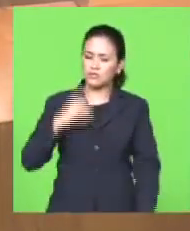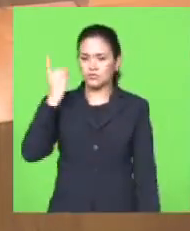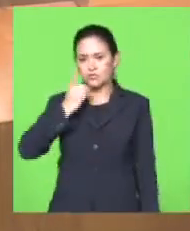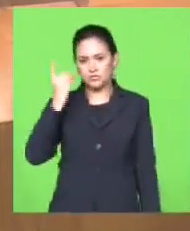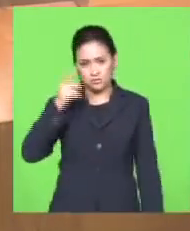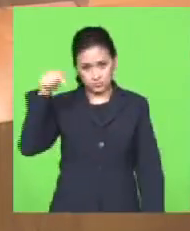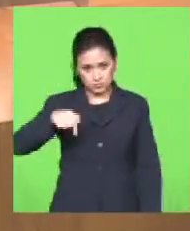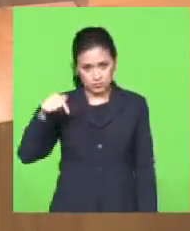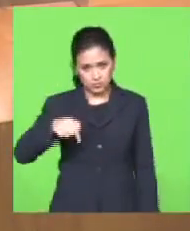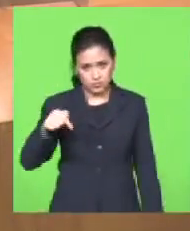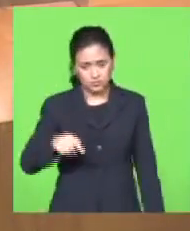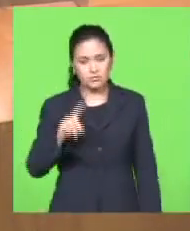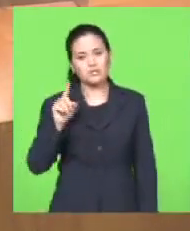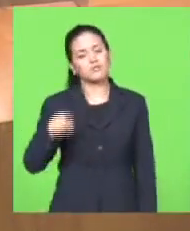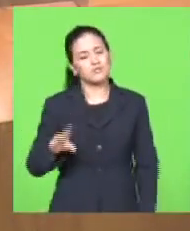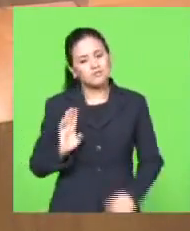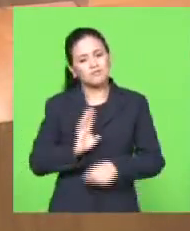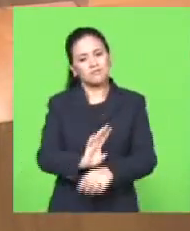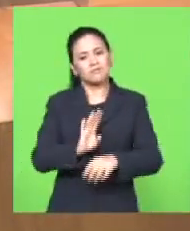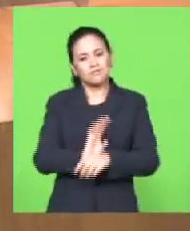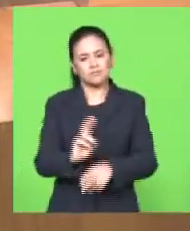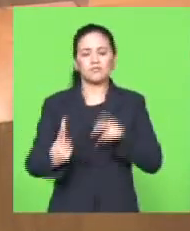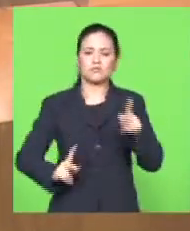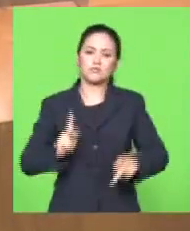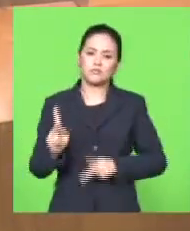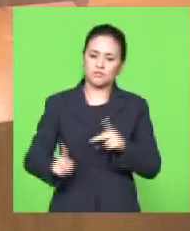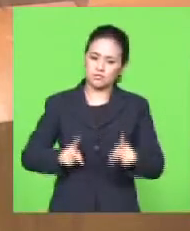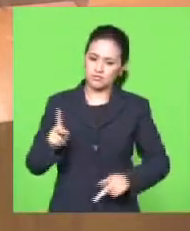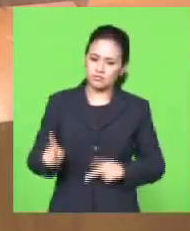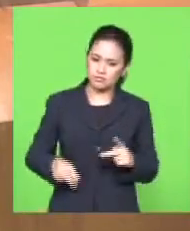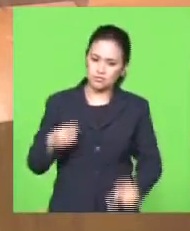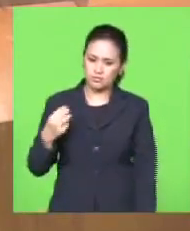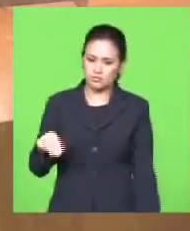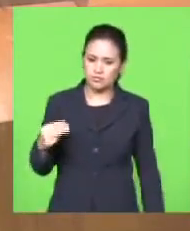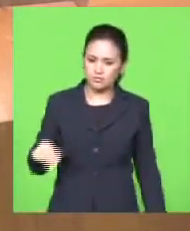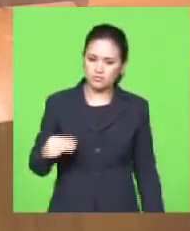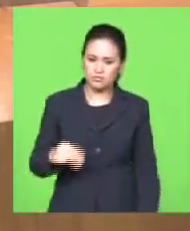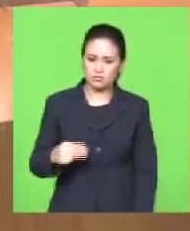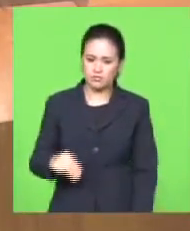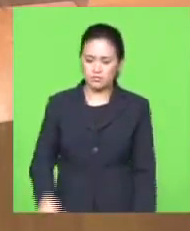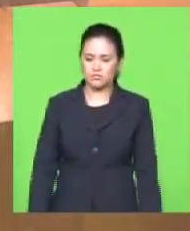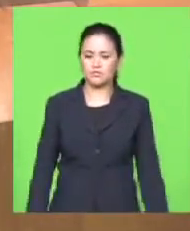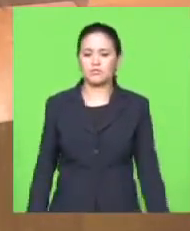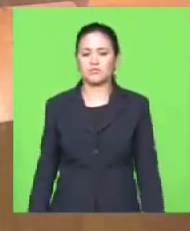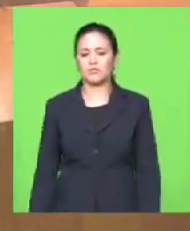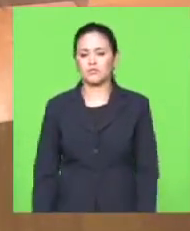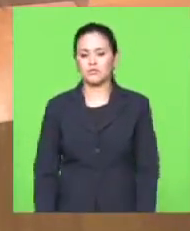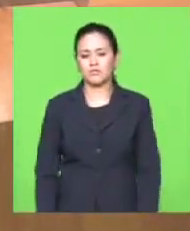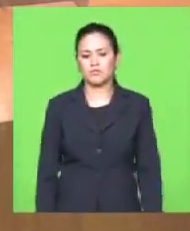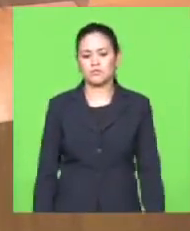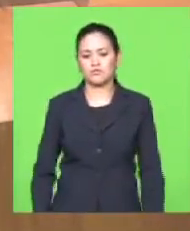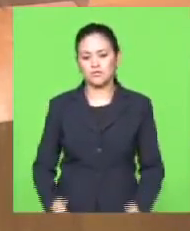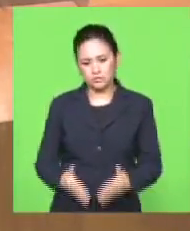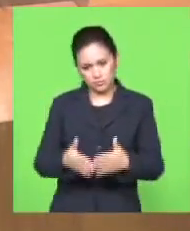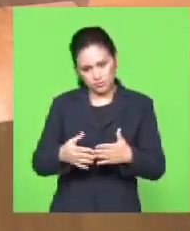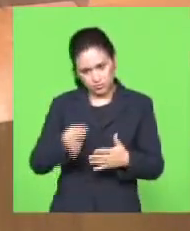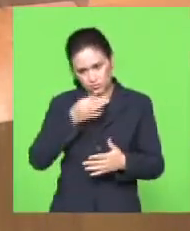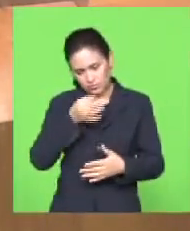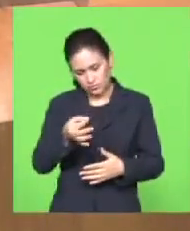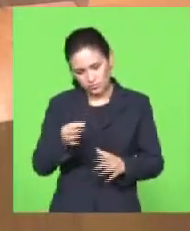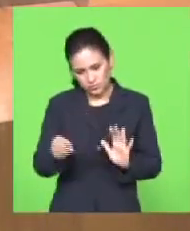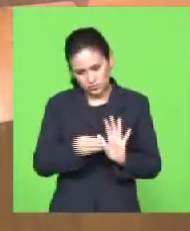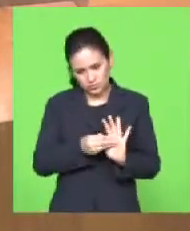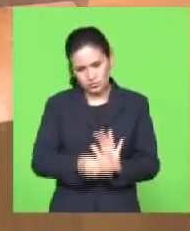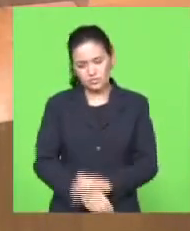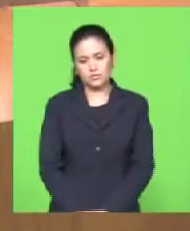nesta casa é para a coletividade, é para o povo do Maranhão. Como Vossa Excelência é votada... Deputado, conceda uma parte, por favor. Pois não, conceda a